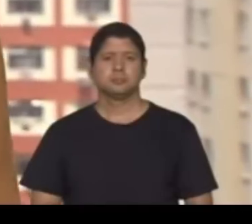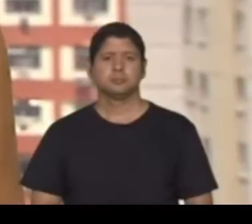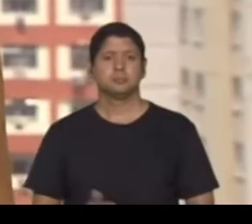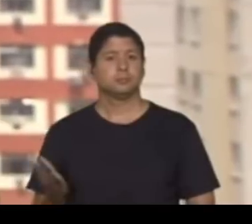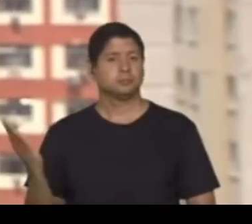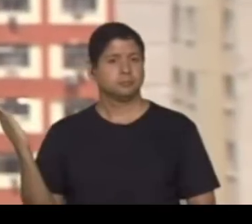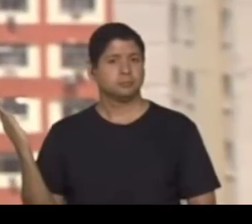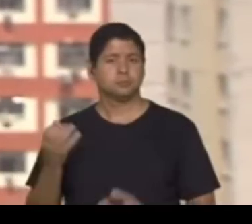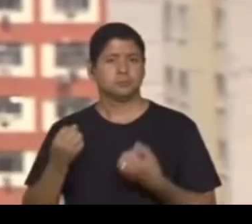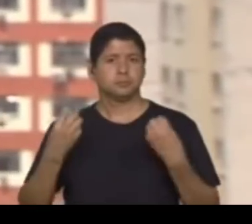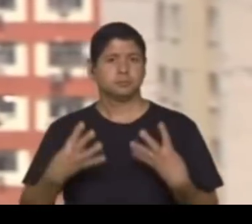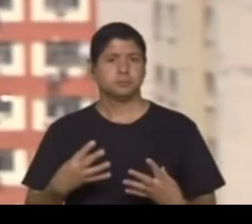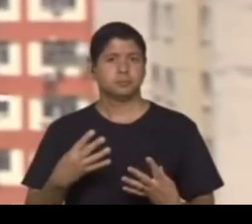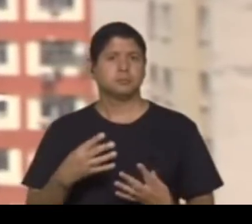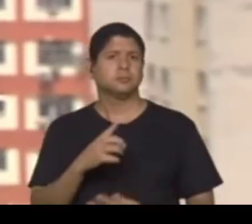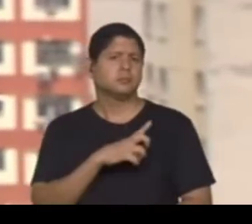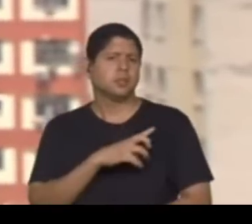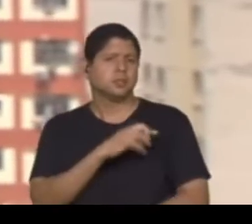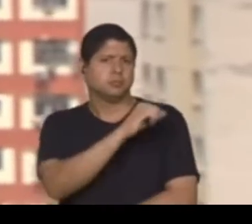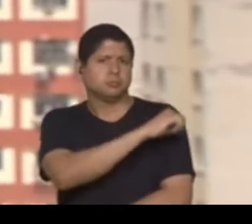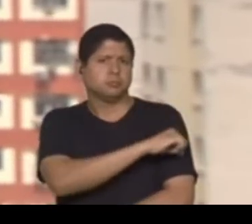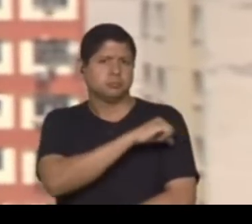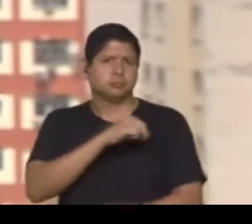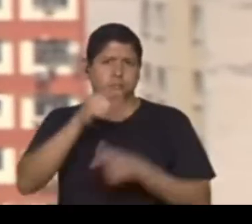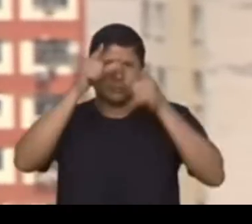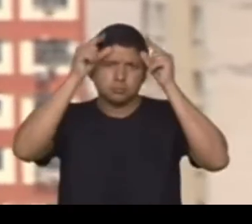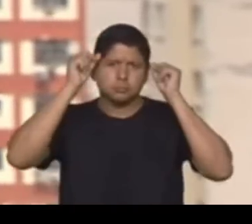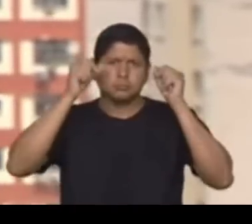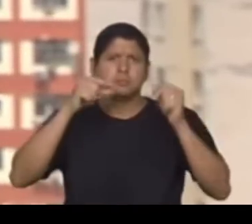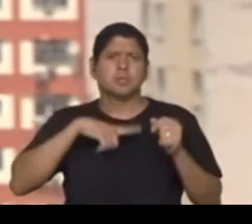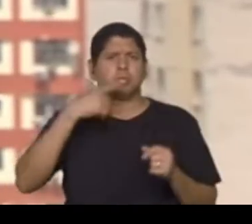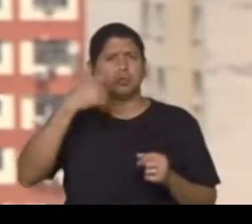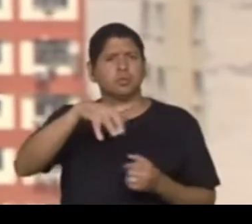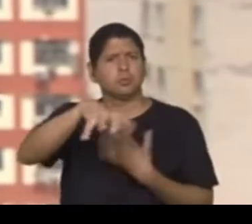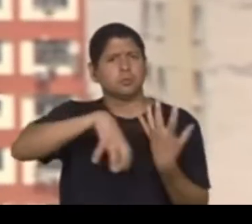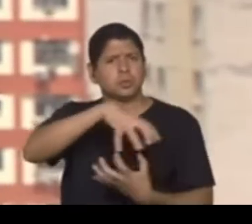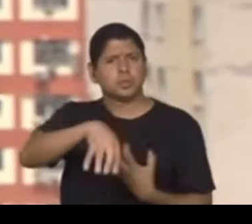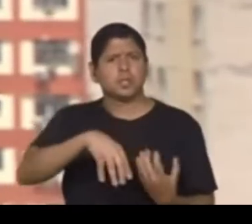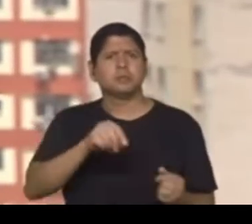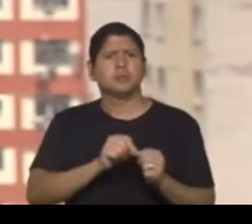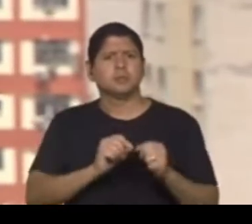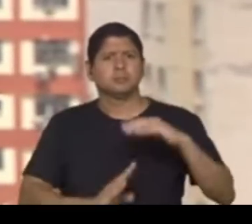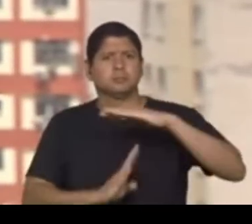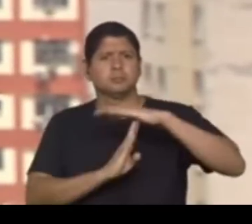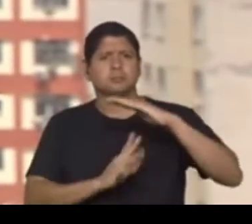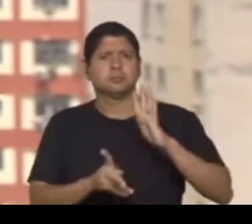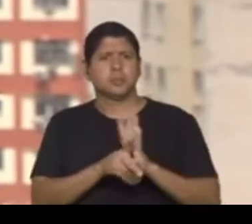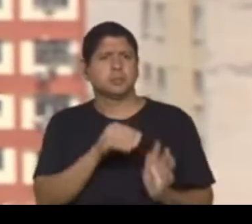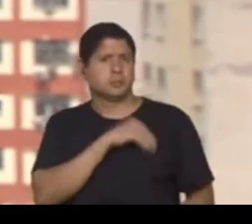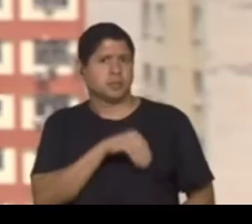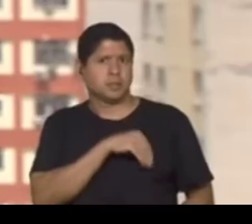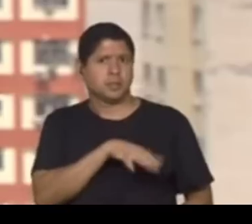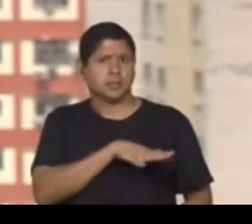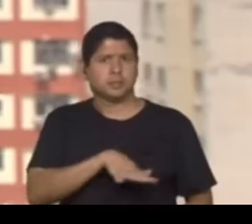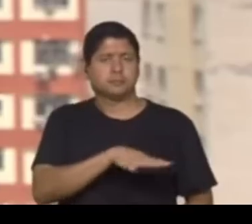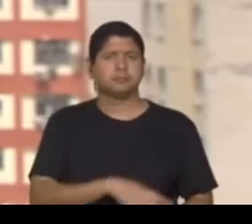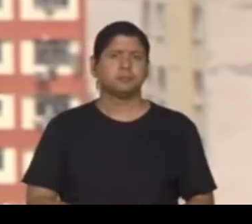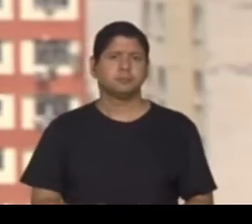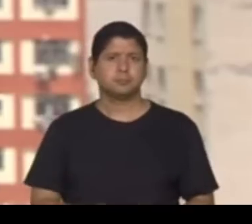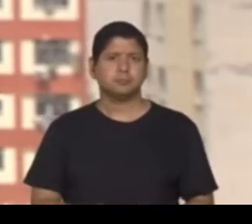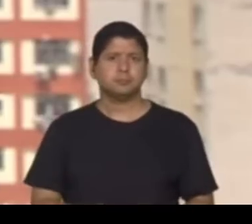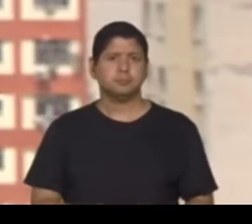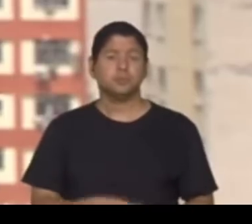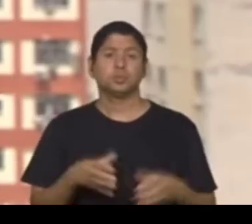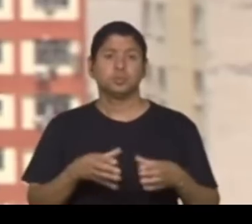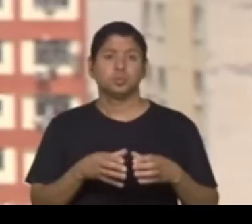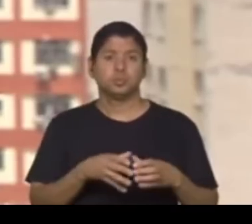Enfermeiros, técnicos e auxiliares de enfermagem voltaram a fazer um protesto de reivindicação do piso salarial para a categoria. A classe